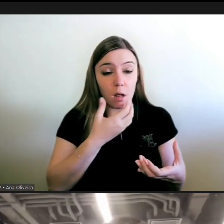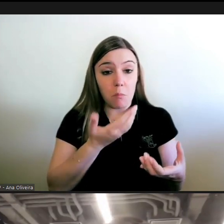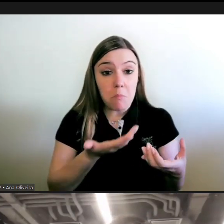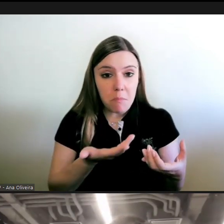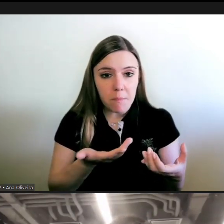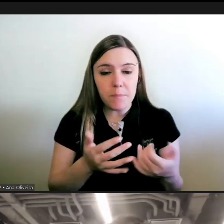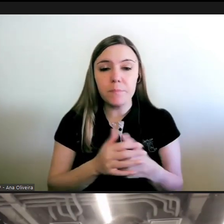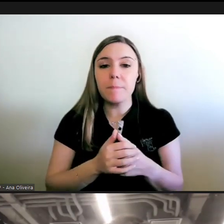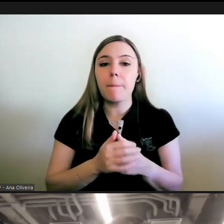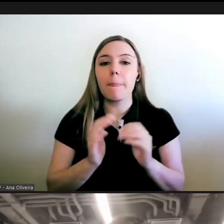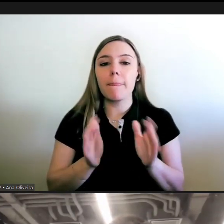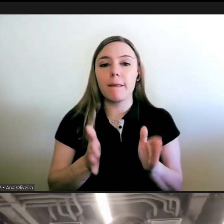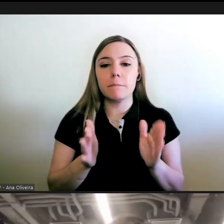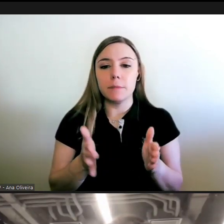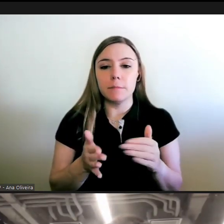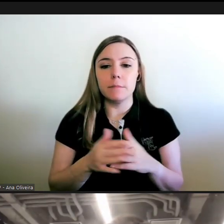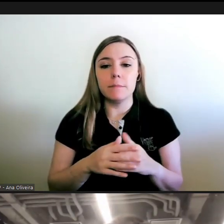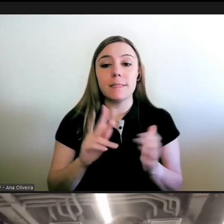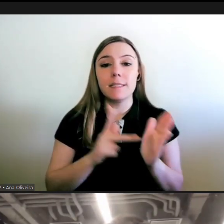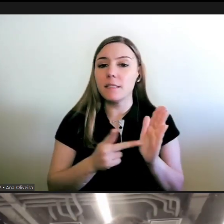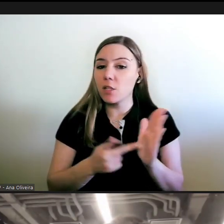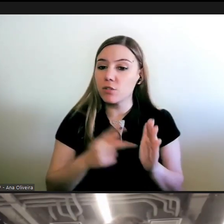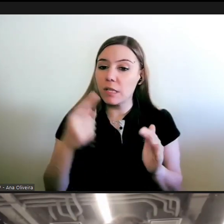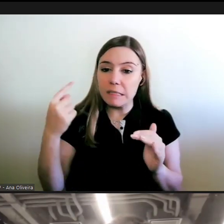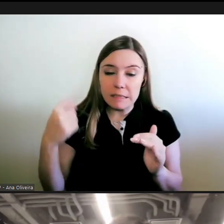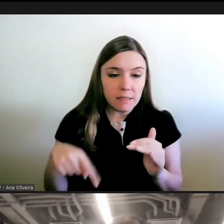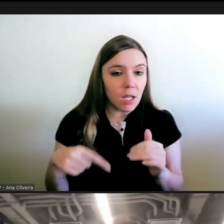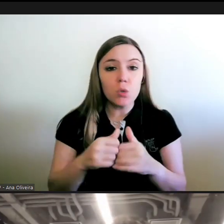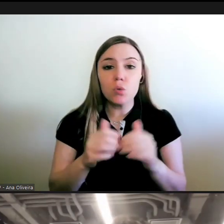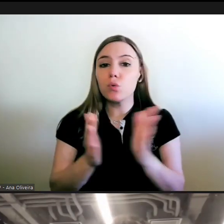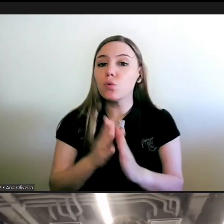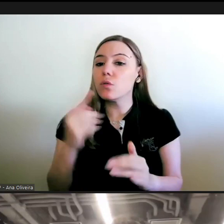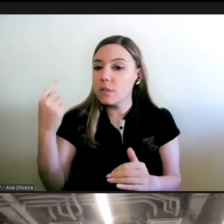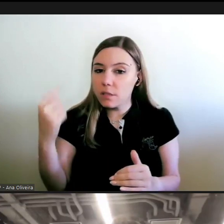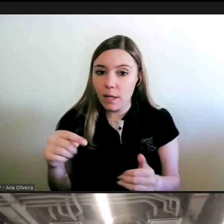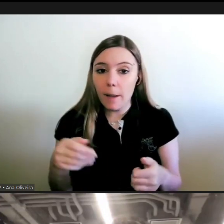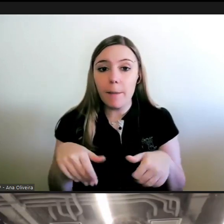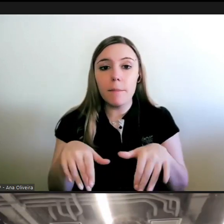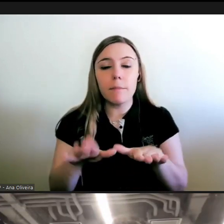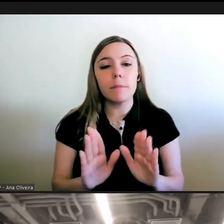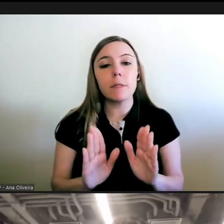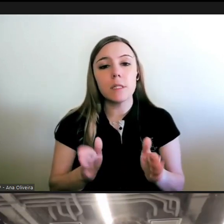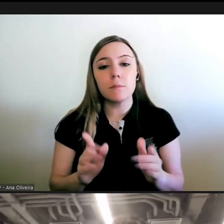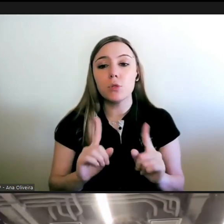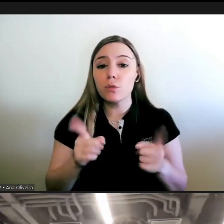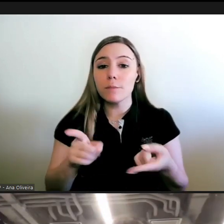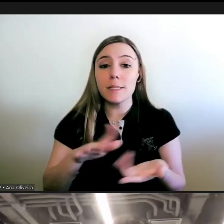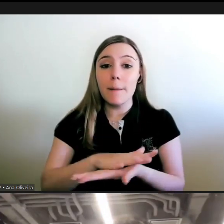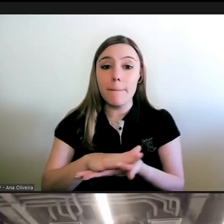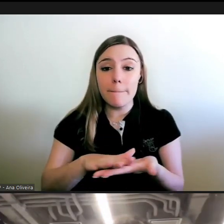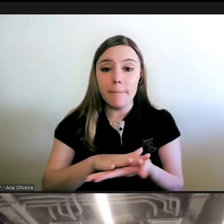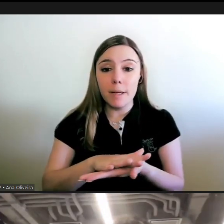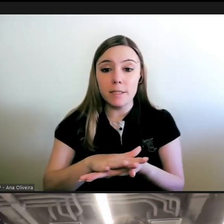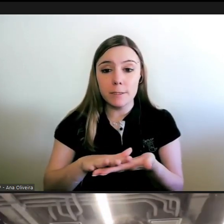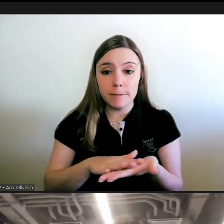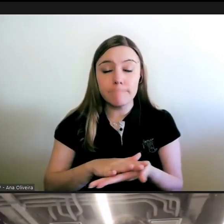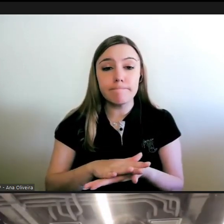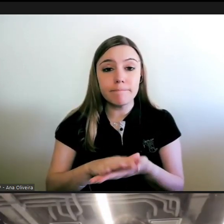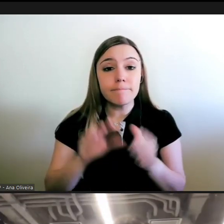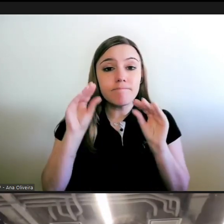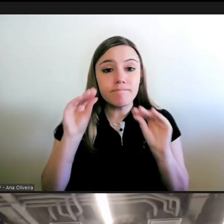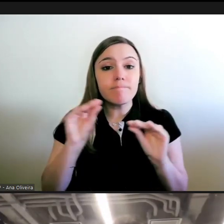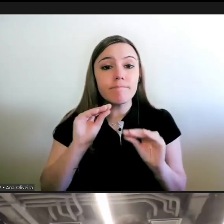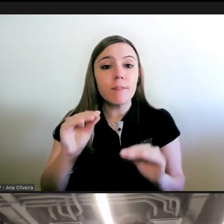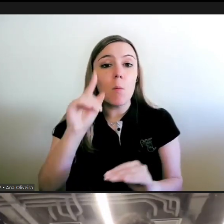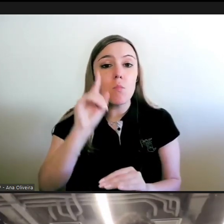necessário, já tinham a tecnologia, já tinham as antenas, já havia tudo. Foi necessário começar pelo básico, dar alfabetização a mulheres com